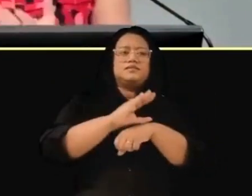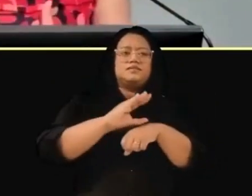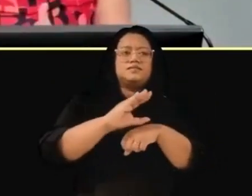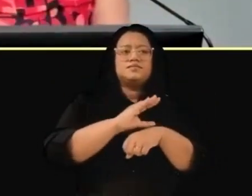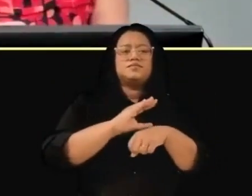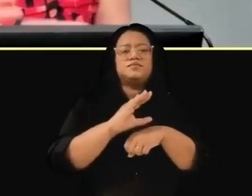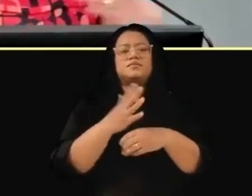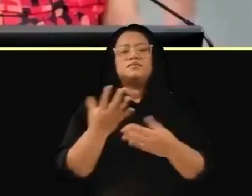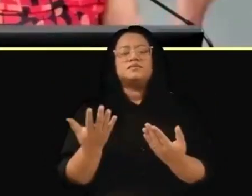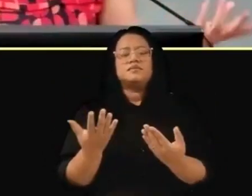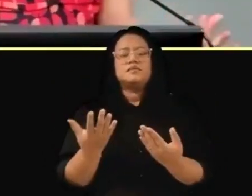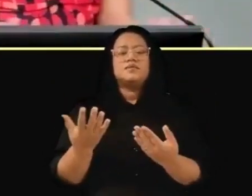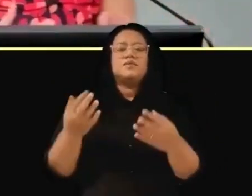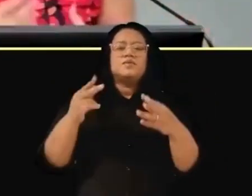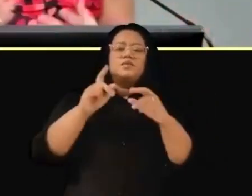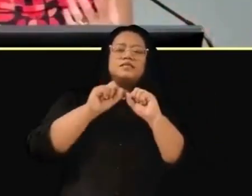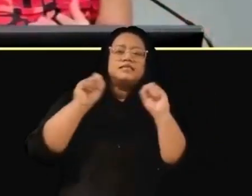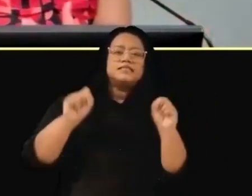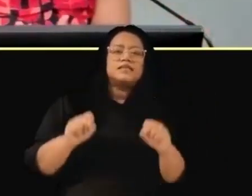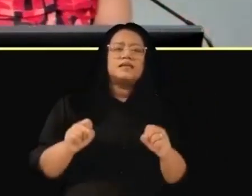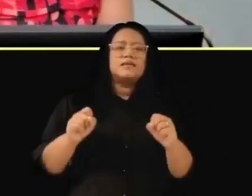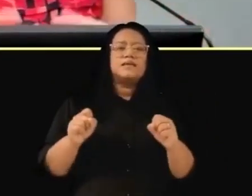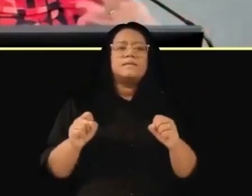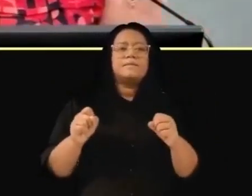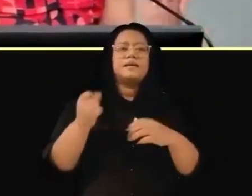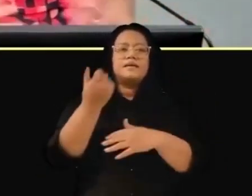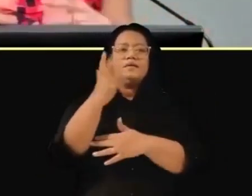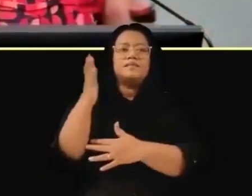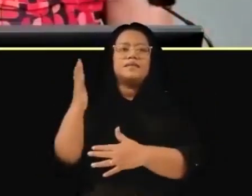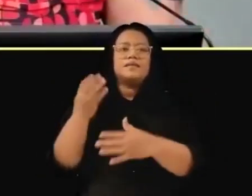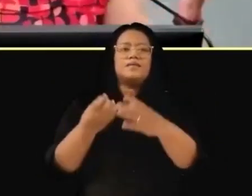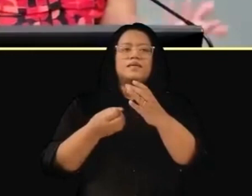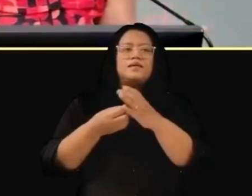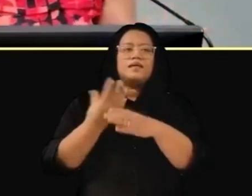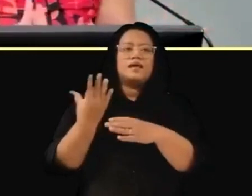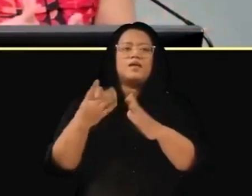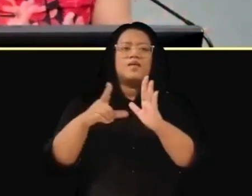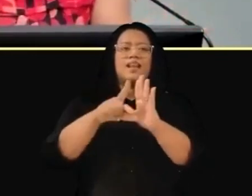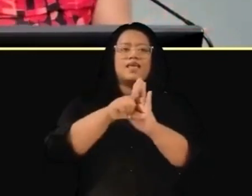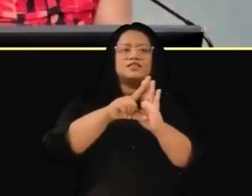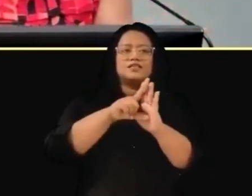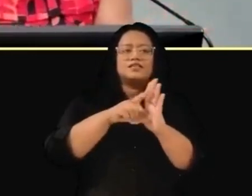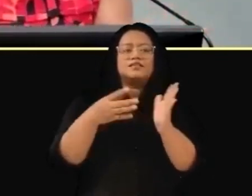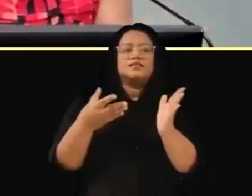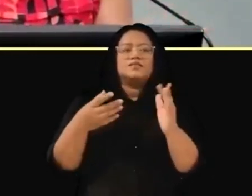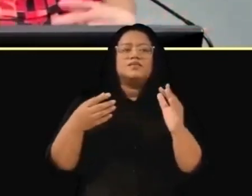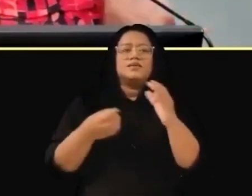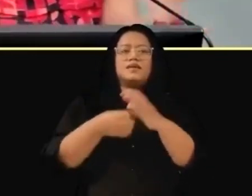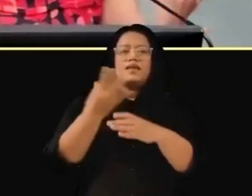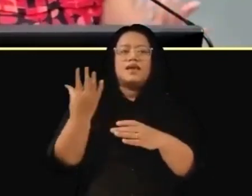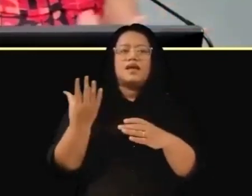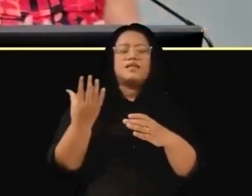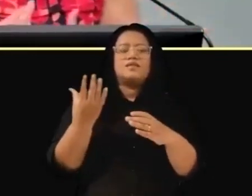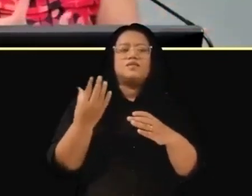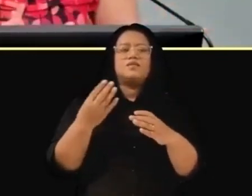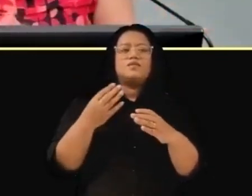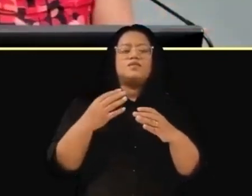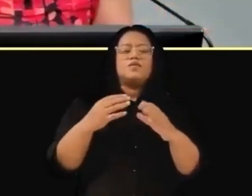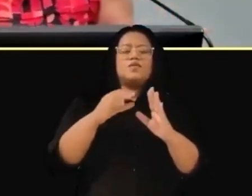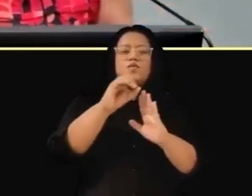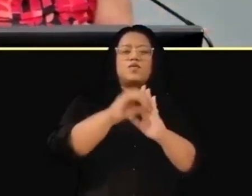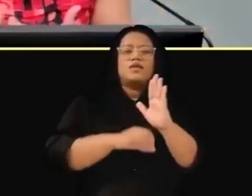sobre todo o sistema ambiental criado, o sistema legal, né, criado, o ordenamento jurídico